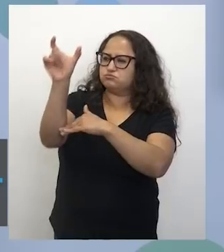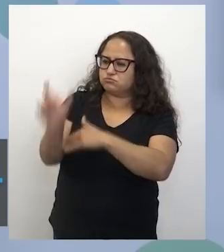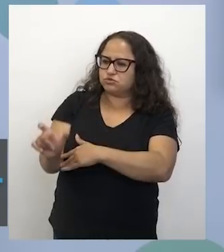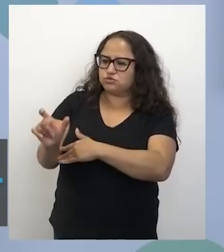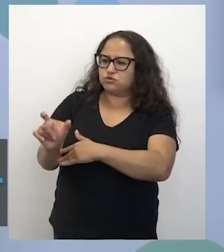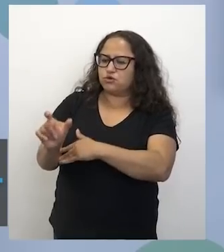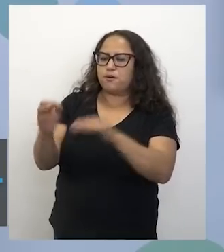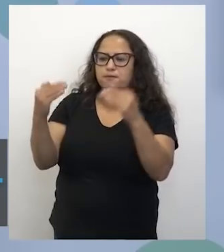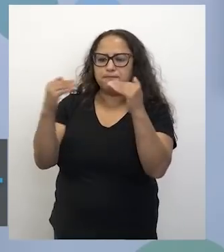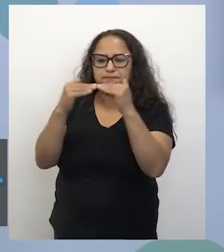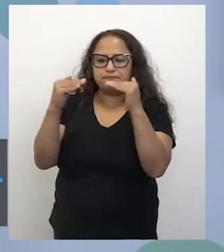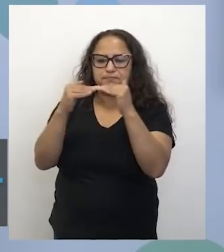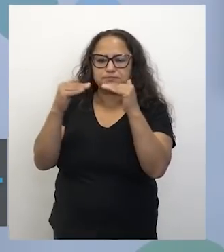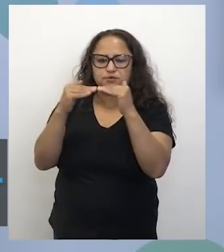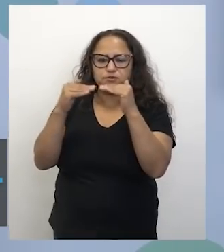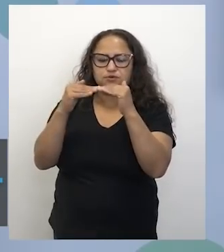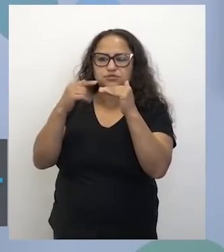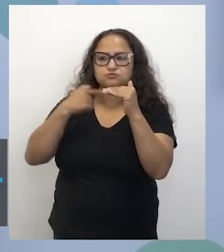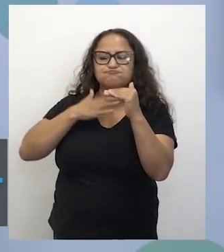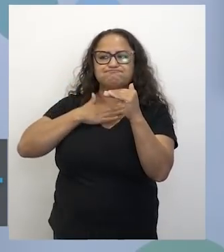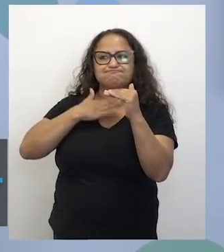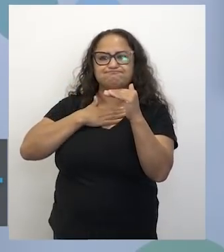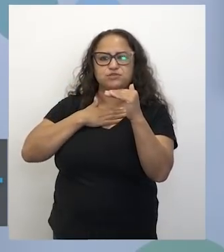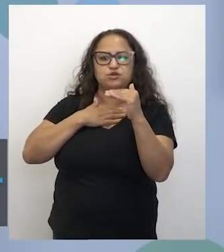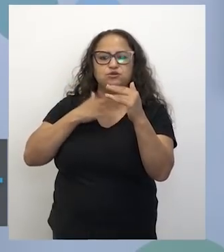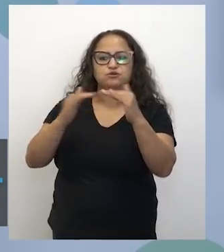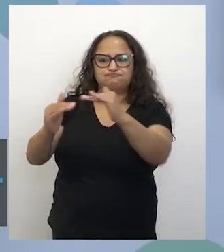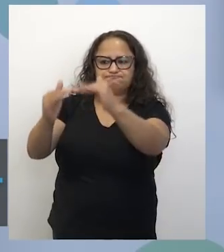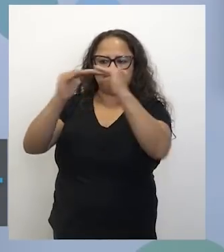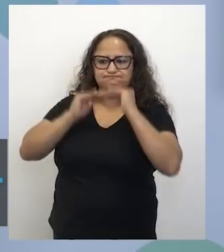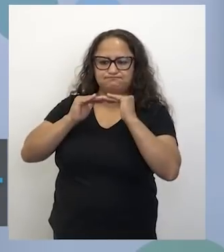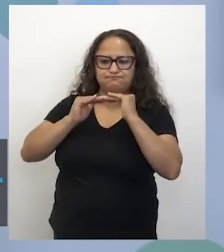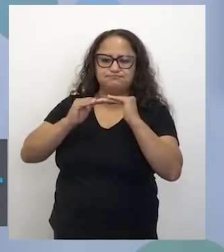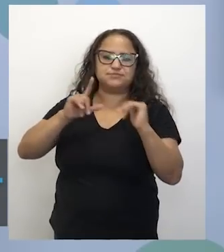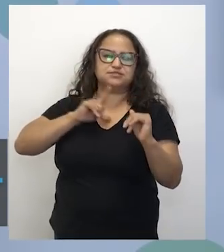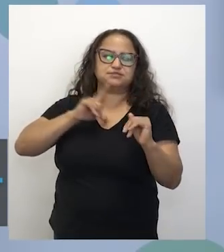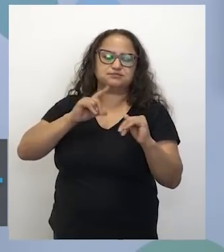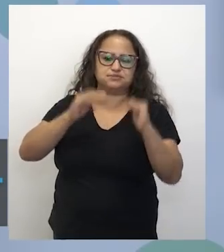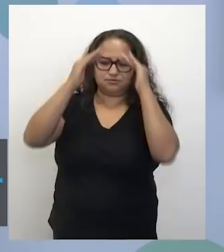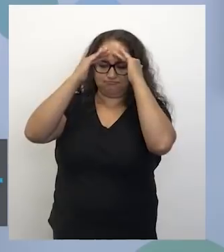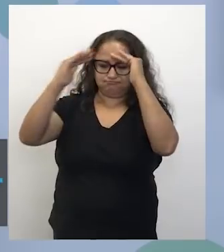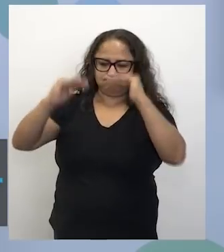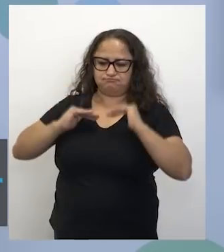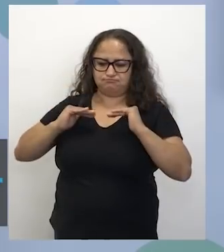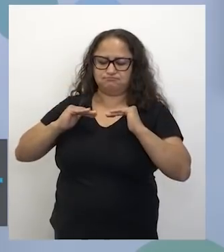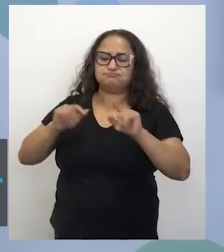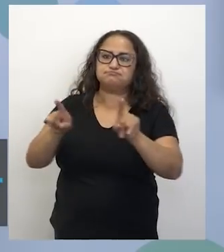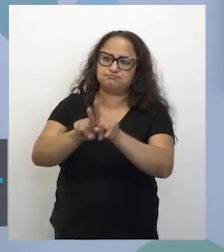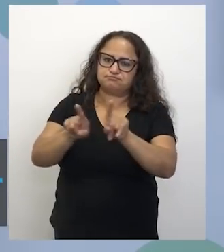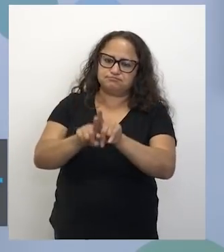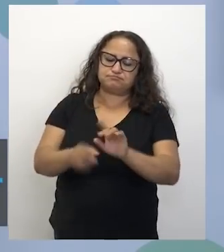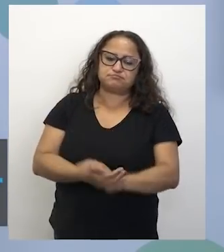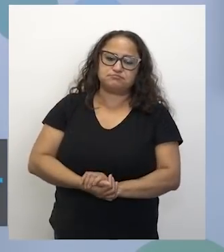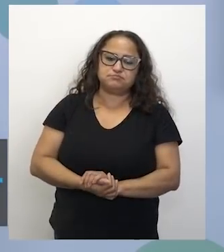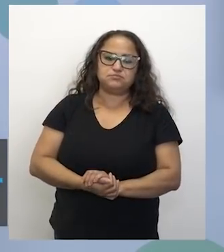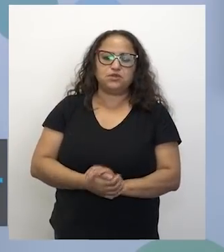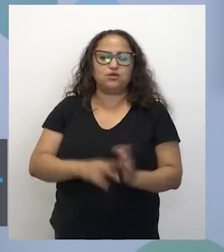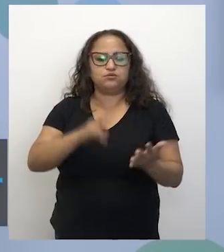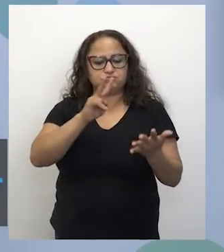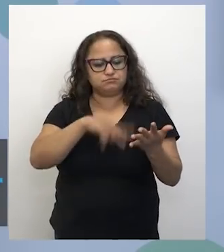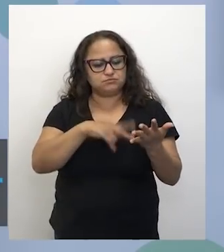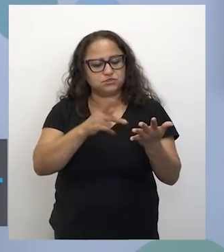que respeitassem os meus. E vou ler mais uma resposta aqui,